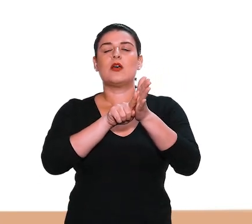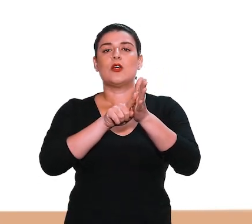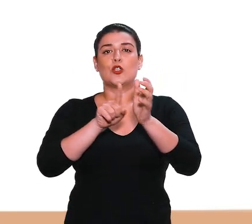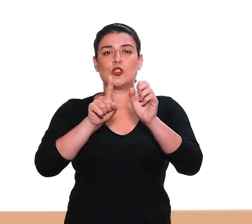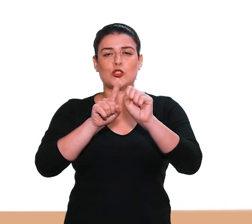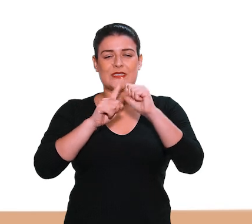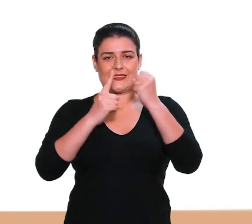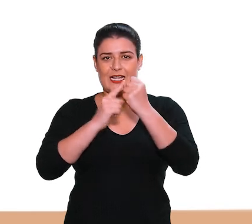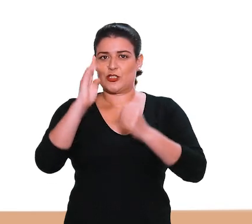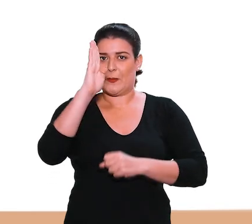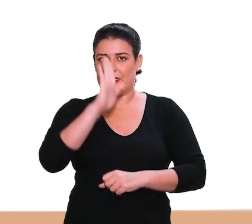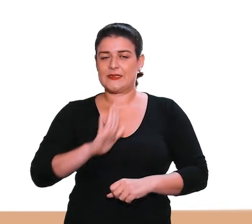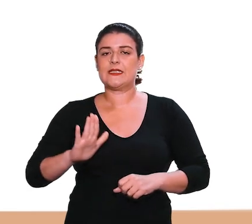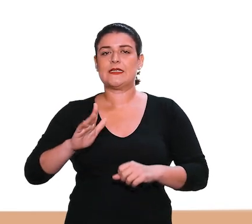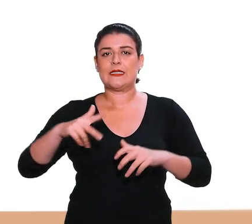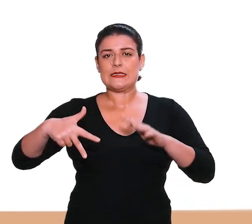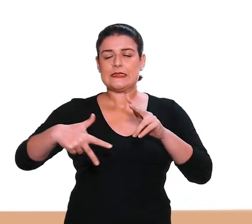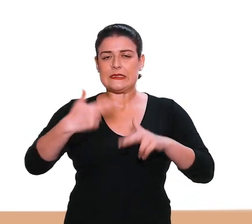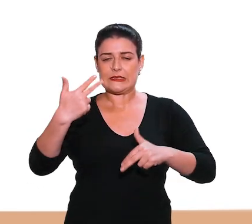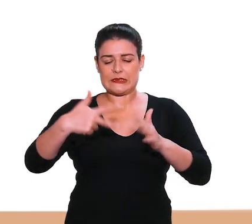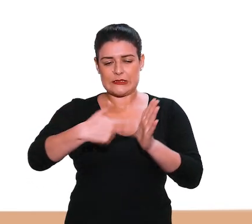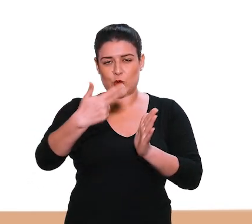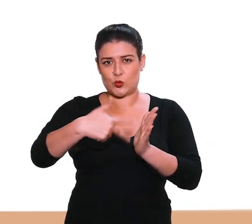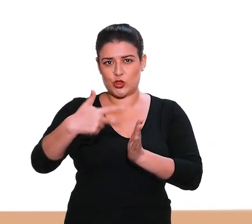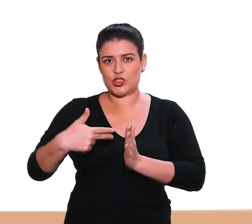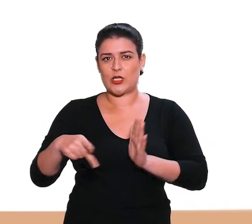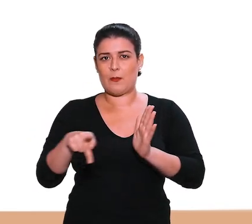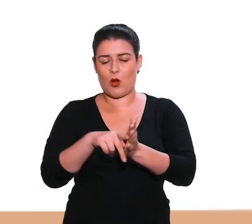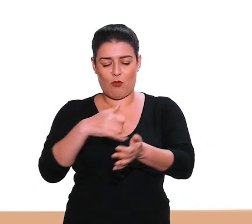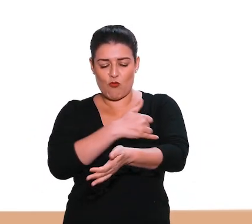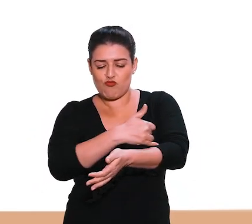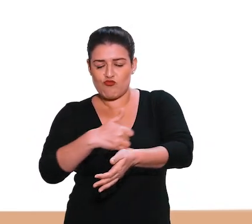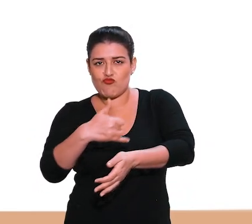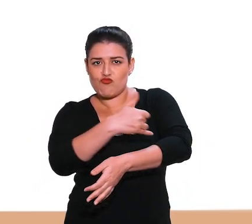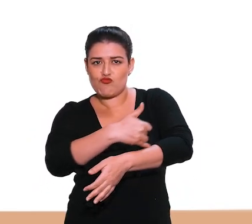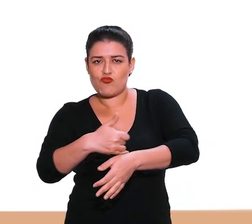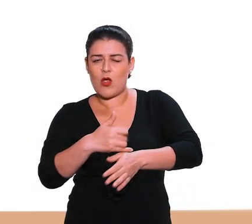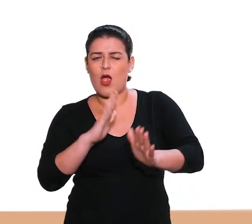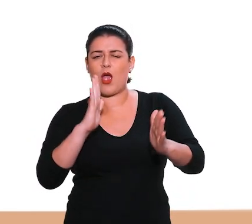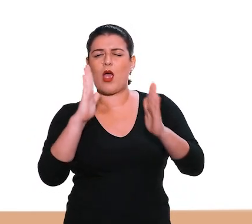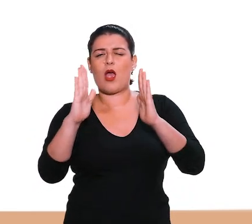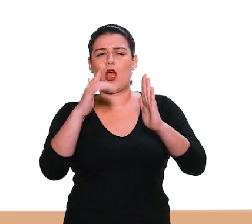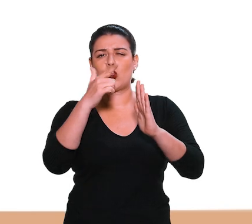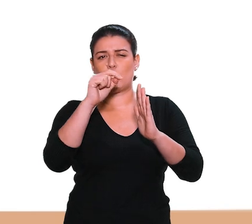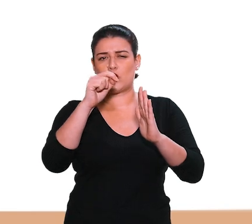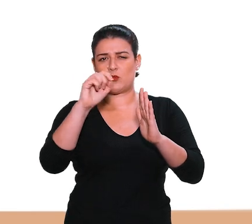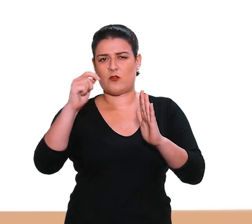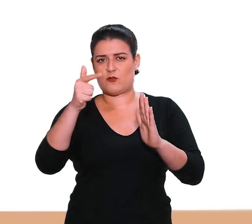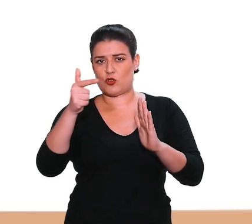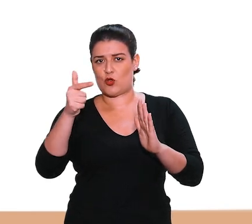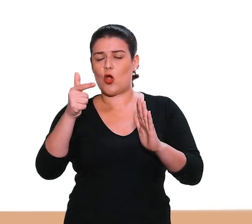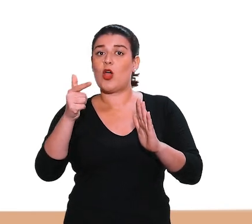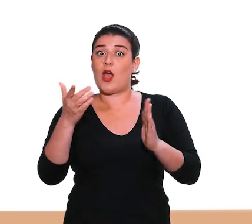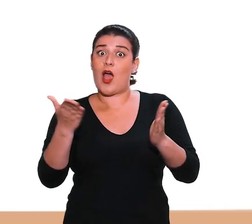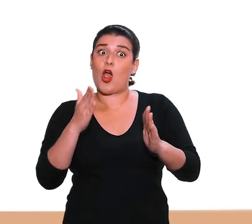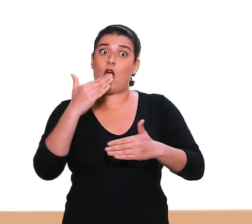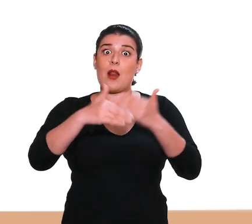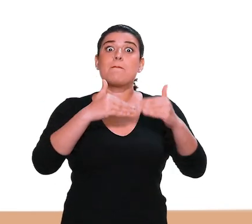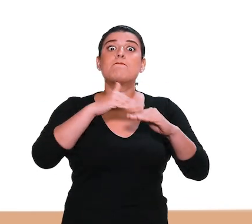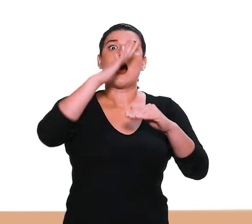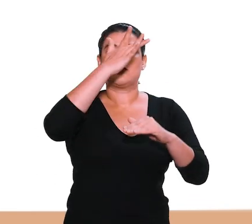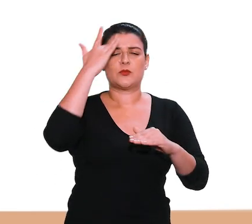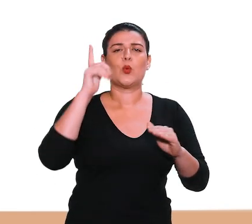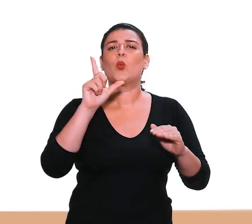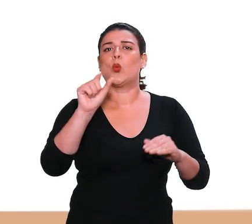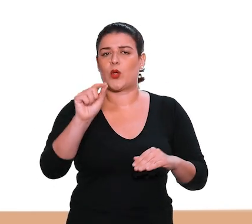Cirurgia Vascular. Ela ainda está um pouco desatualizada, ela é de 2022, com certeza os dados são piores hoje em dia, e na matéria se diz o seguinte,